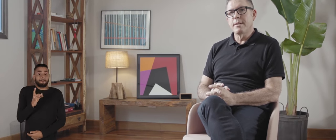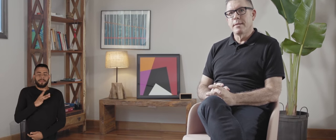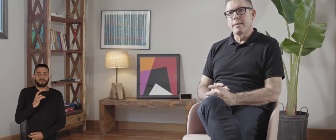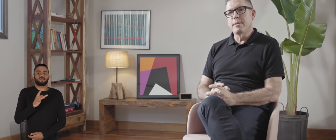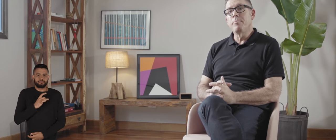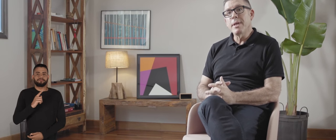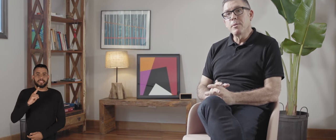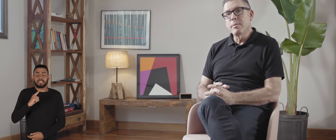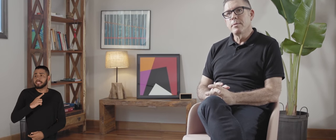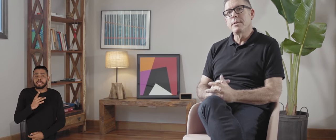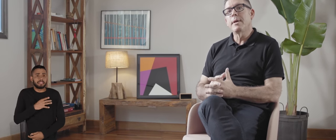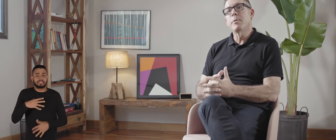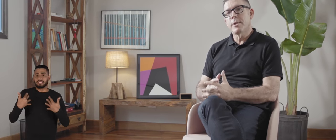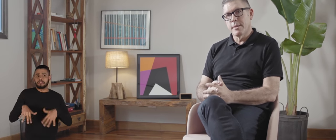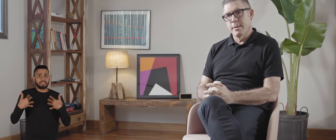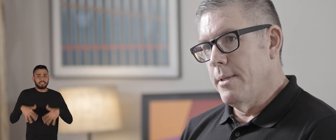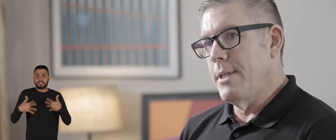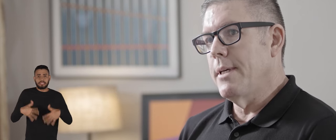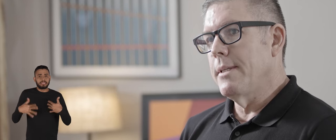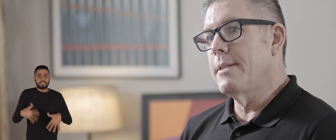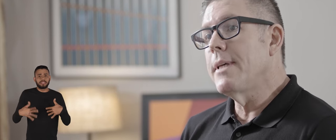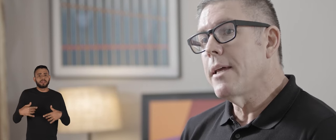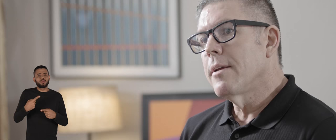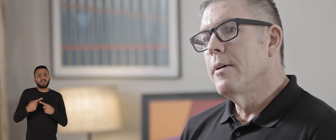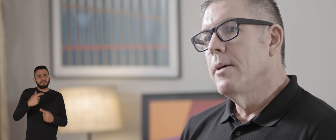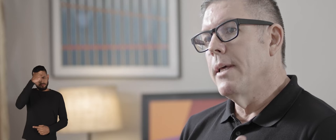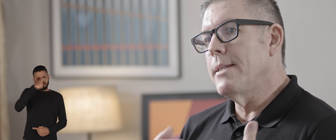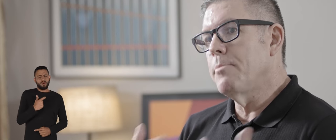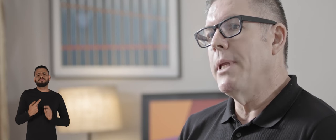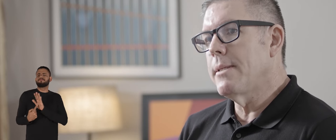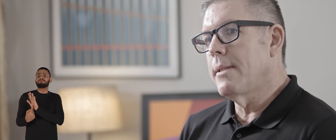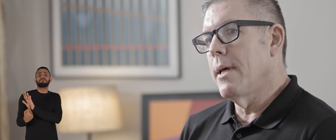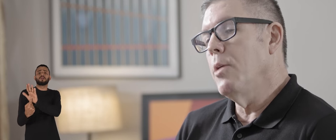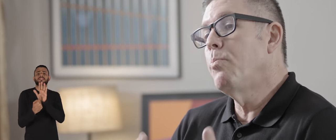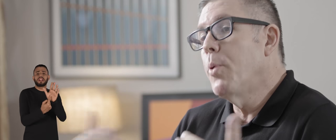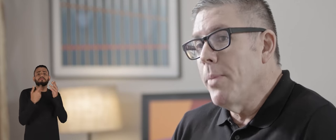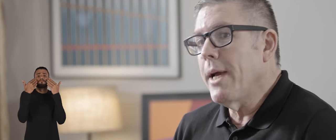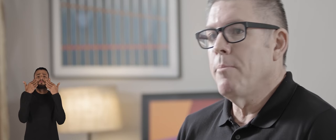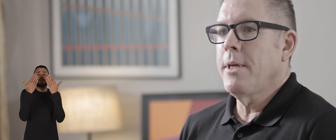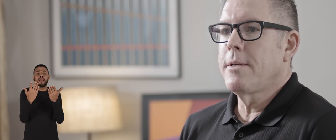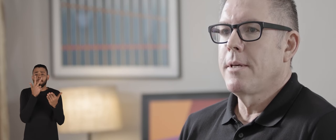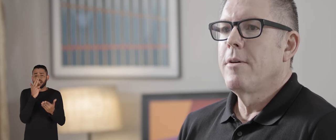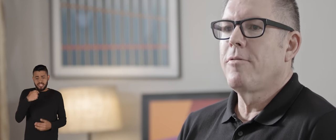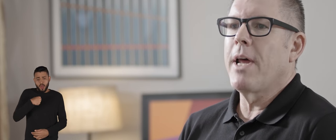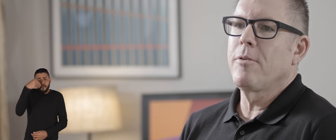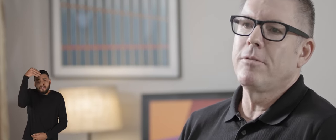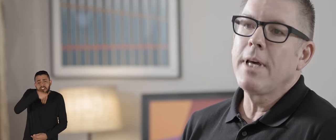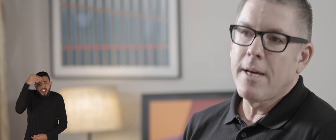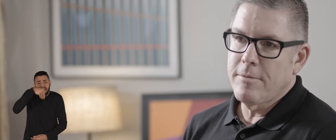covardia, de medo, de temor. De ser explícita e publicamente